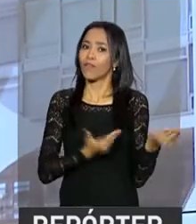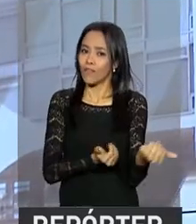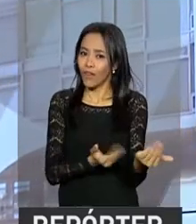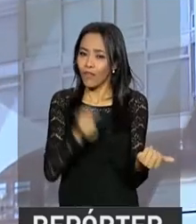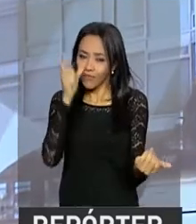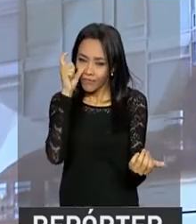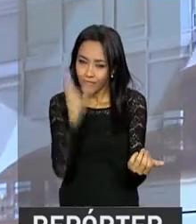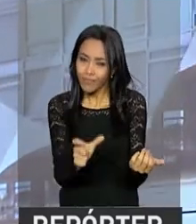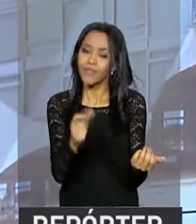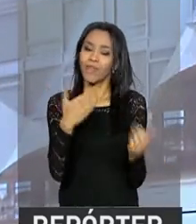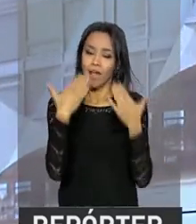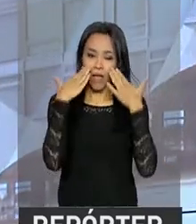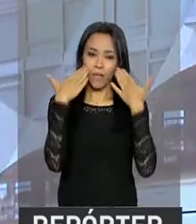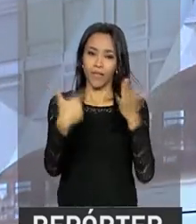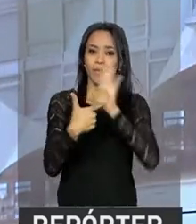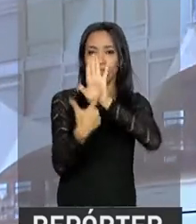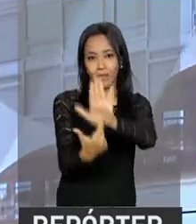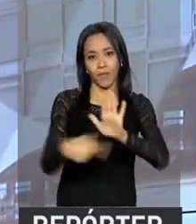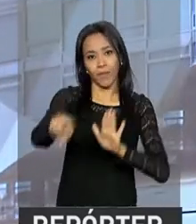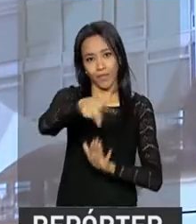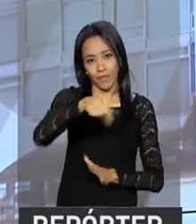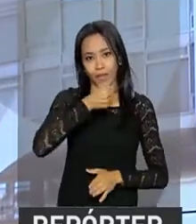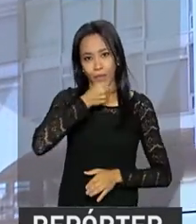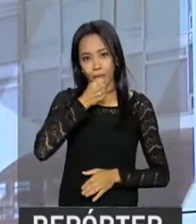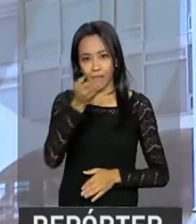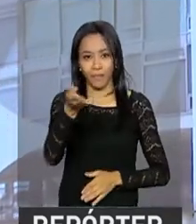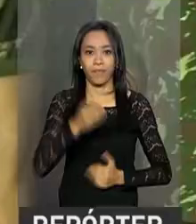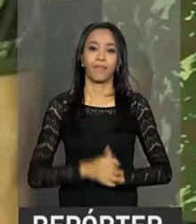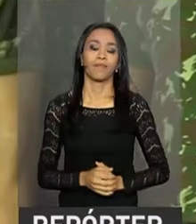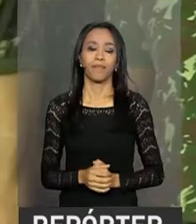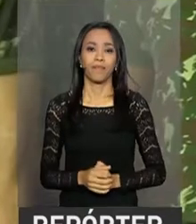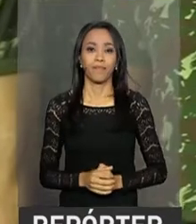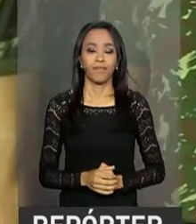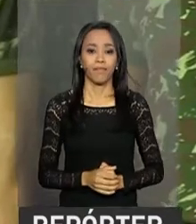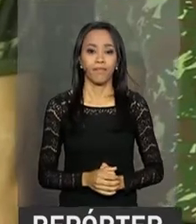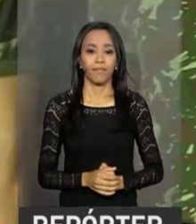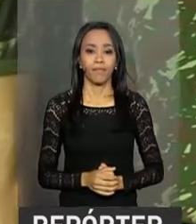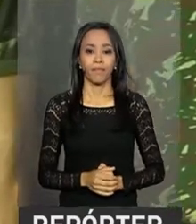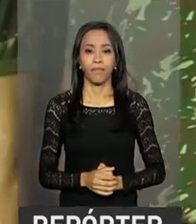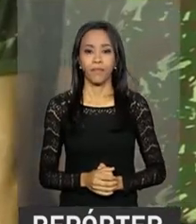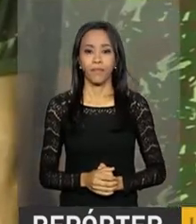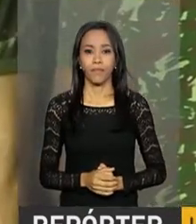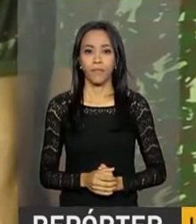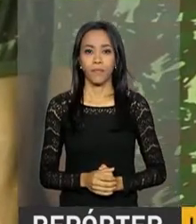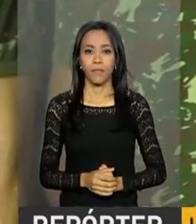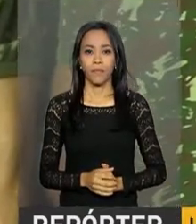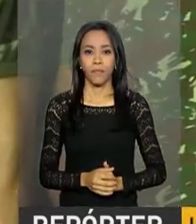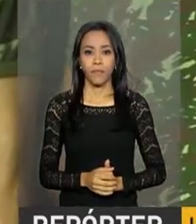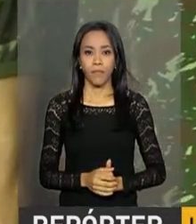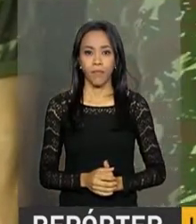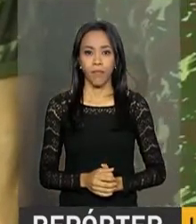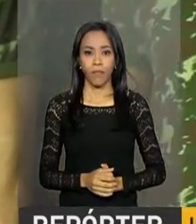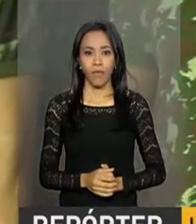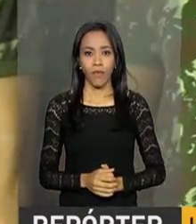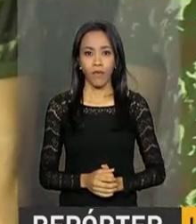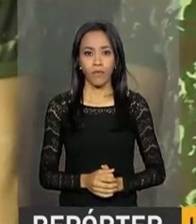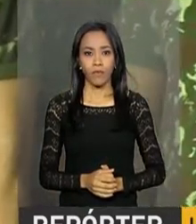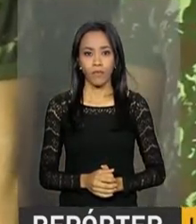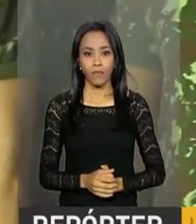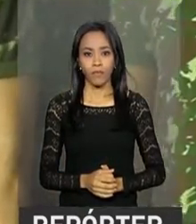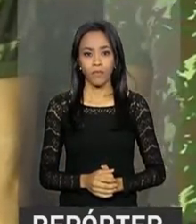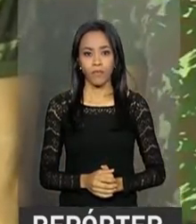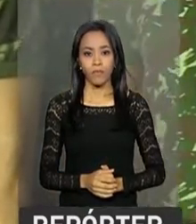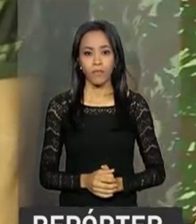como mostra a repórter Natália Mello. Na academia, nossa formação